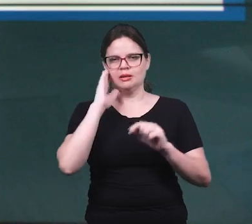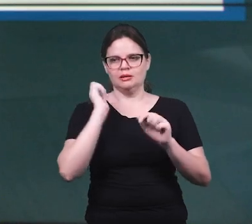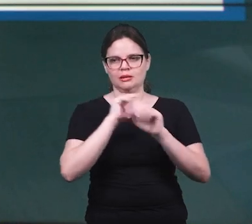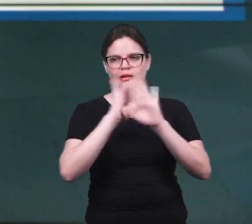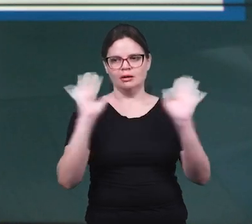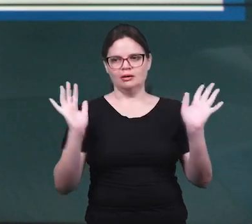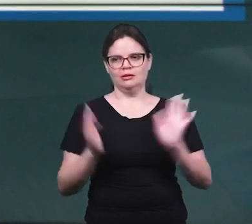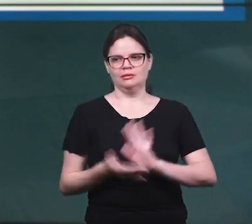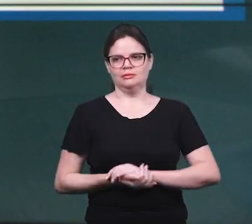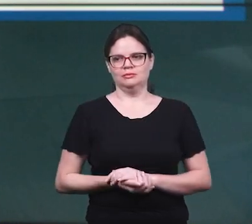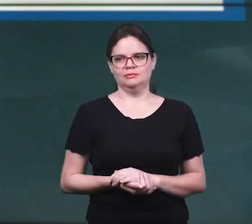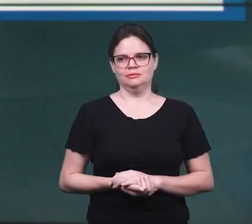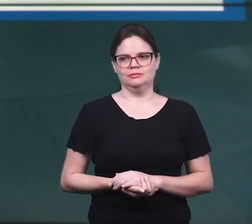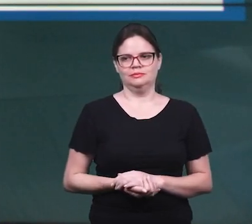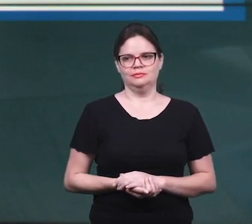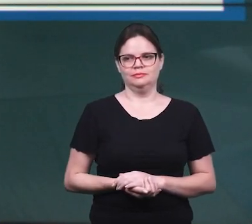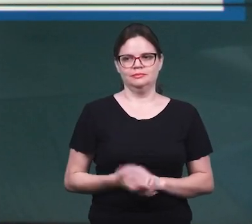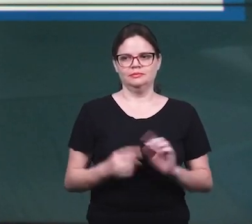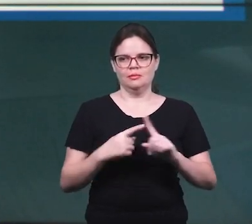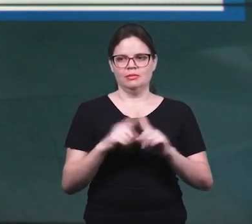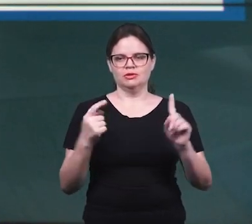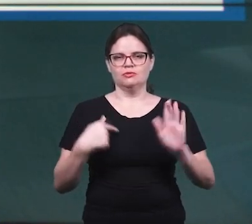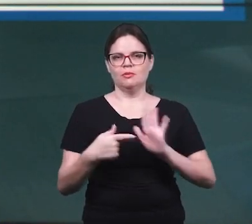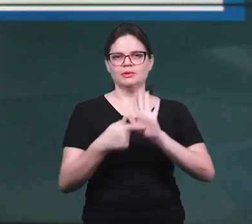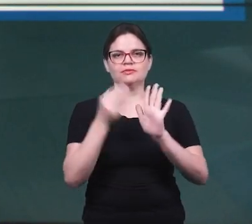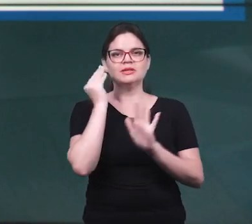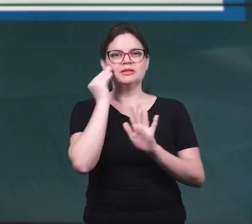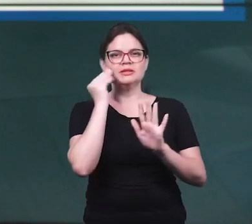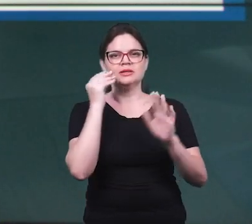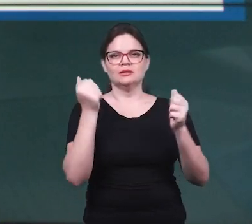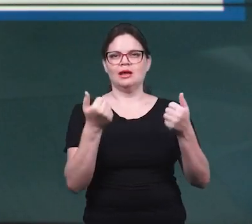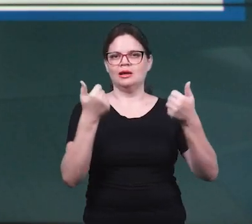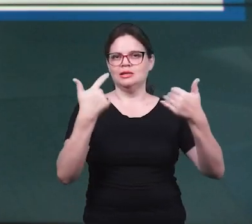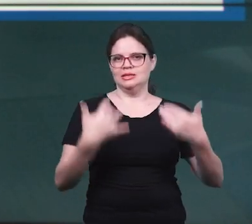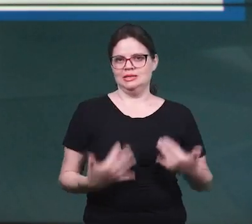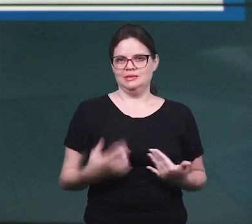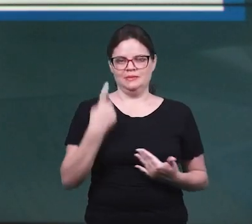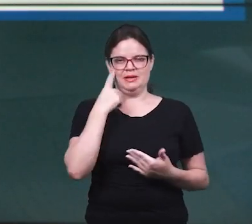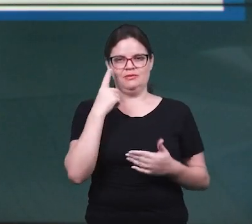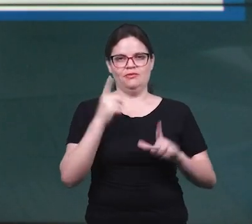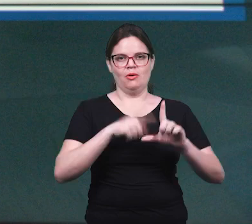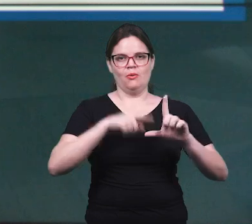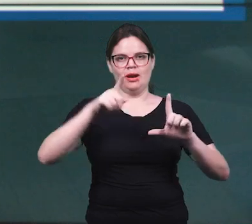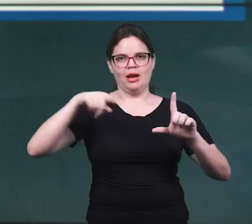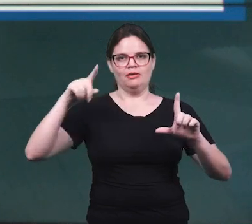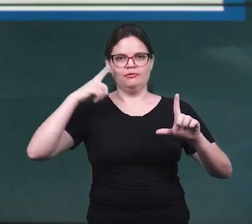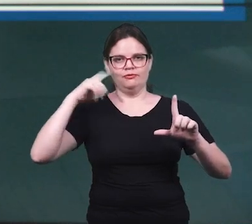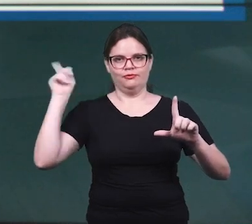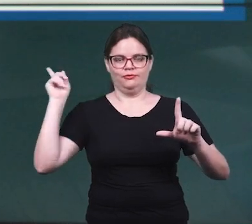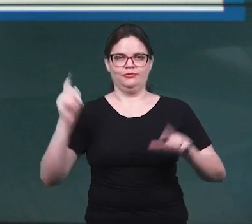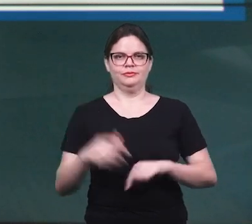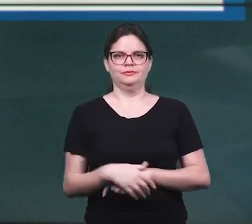mas eu tento explicar aqui no gráfico de uma forma